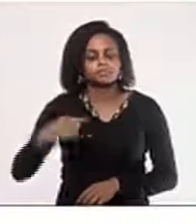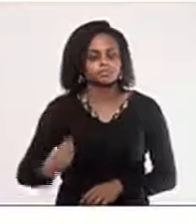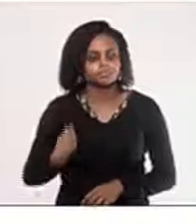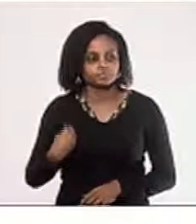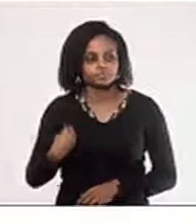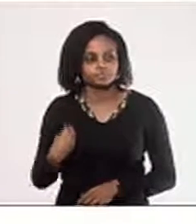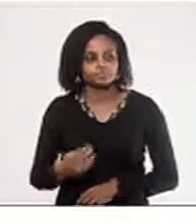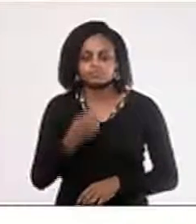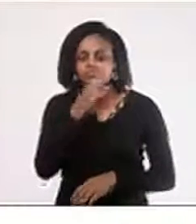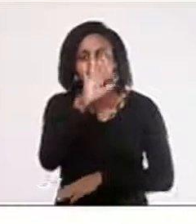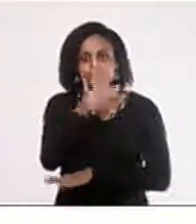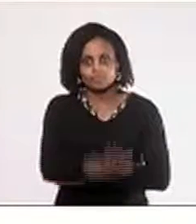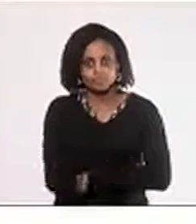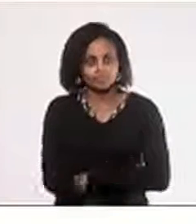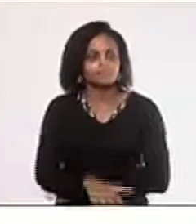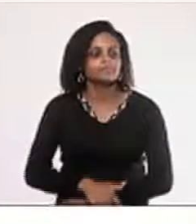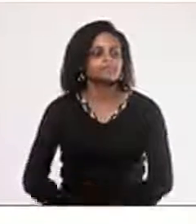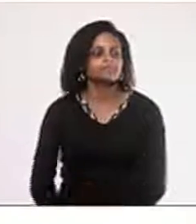minha boa tarde.